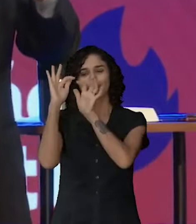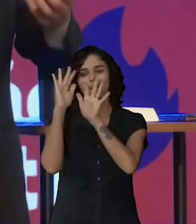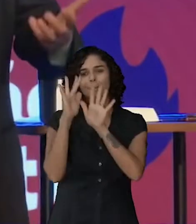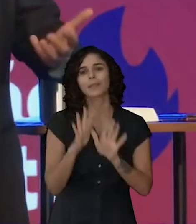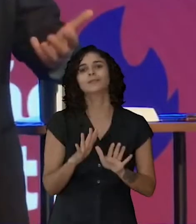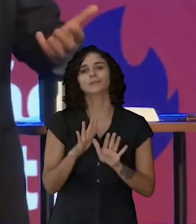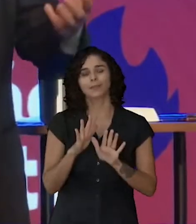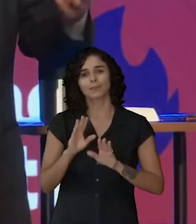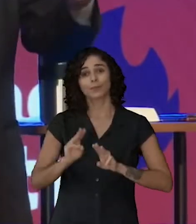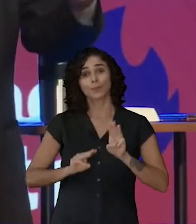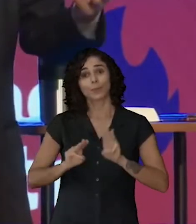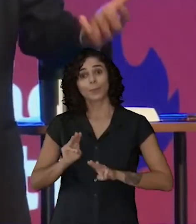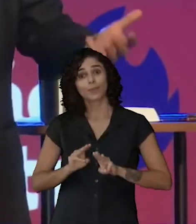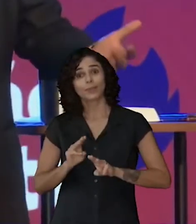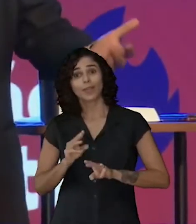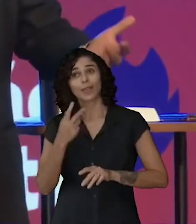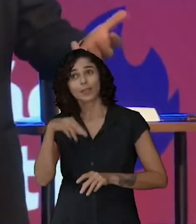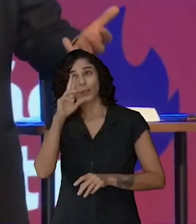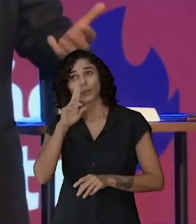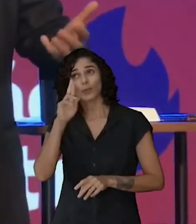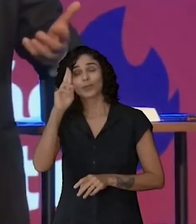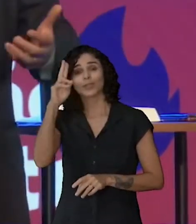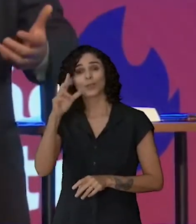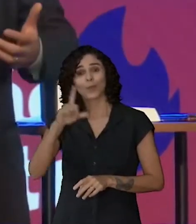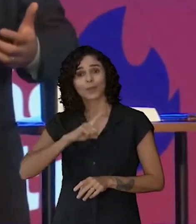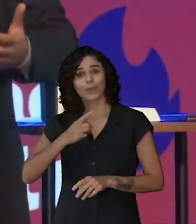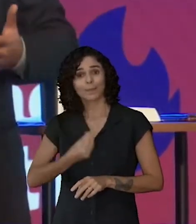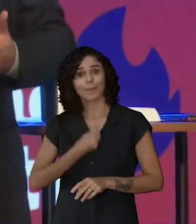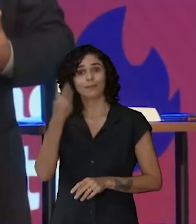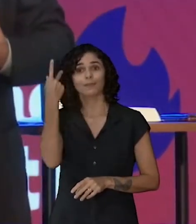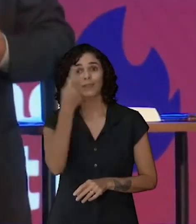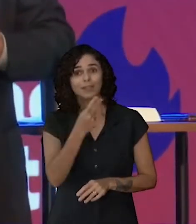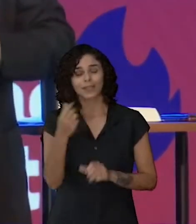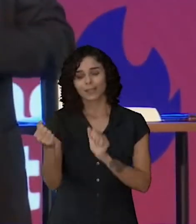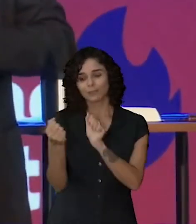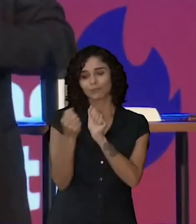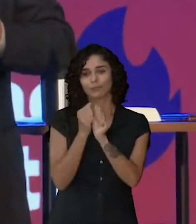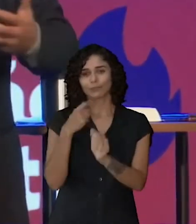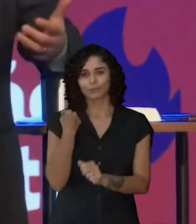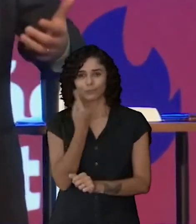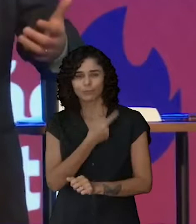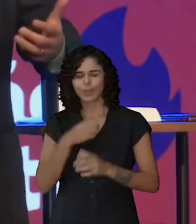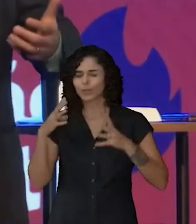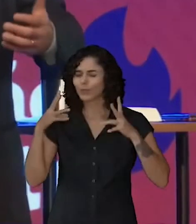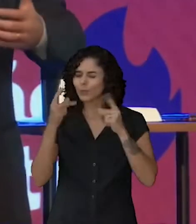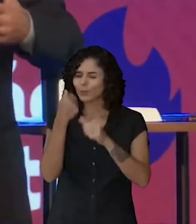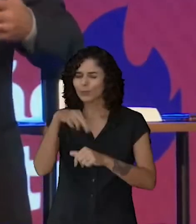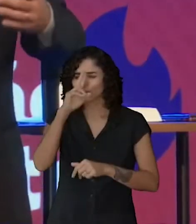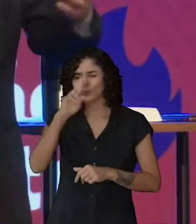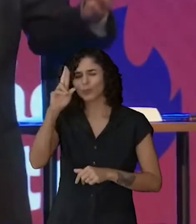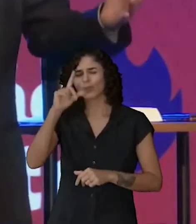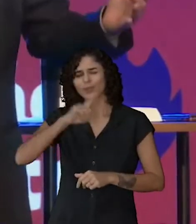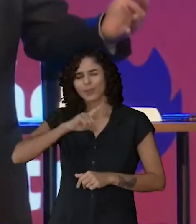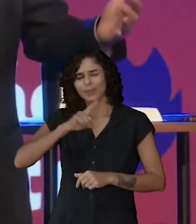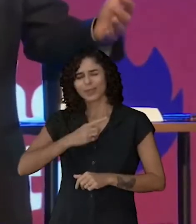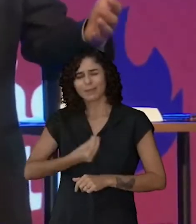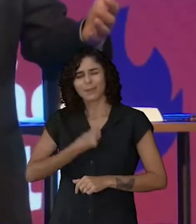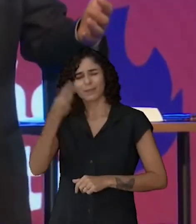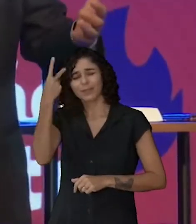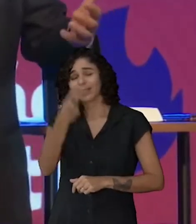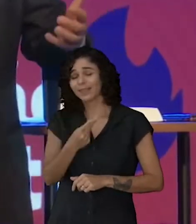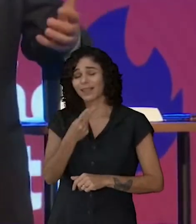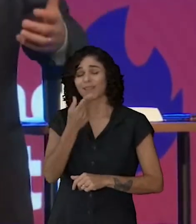a vida dela entre nós. E em tudo que o Senhor tem para a vida dela, onde o Senhor quiser